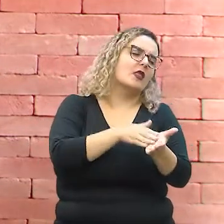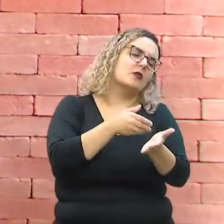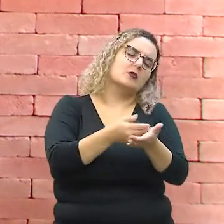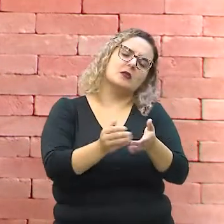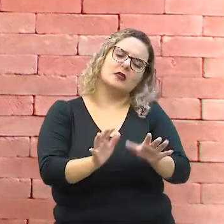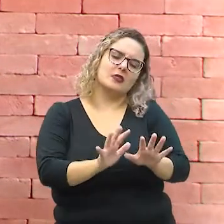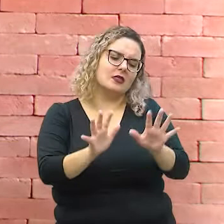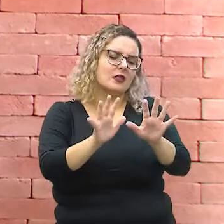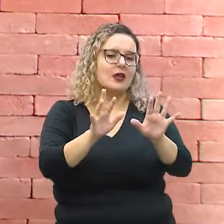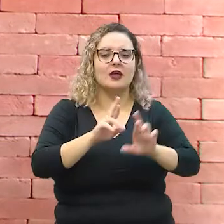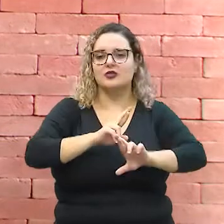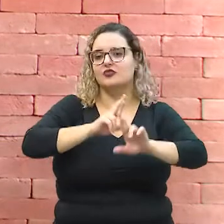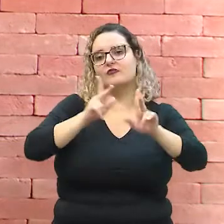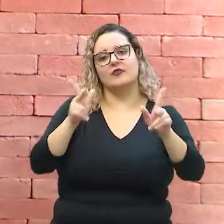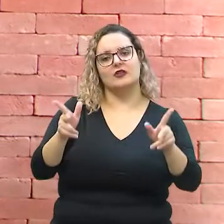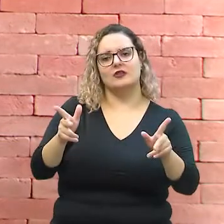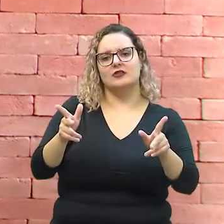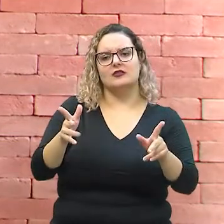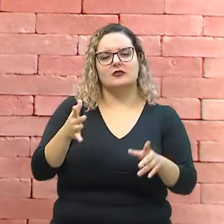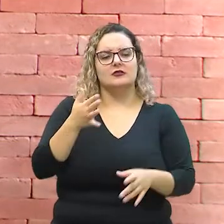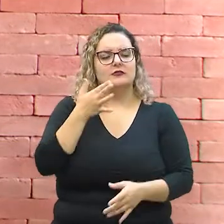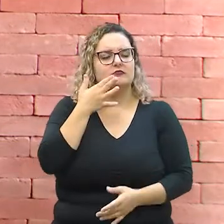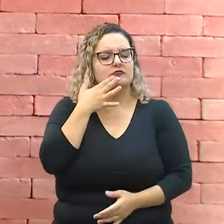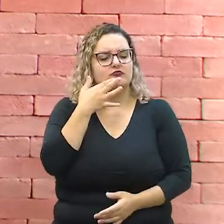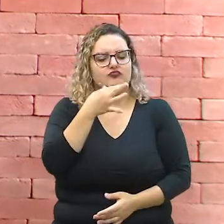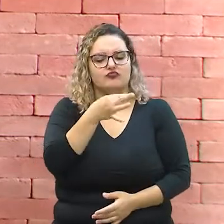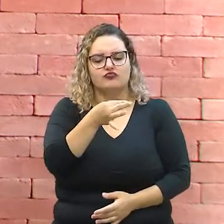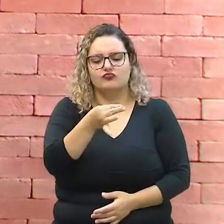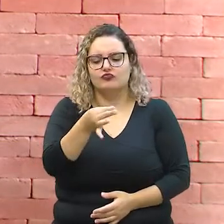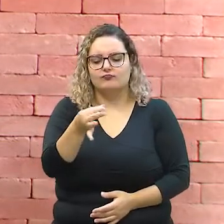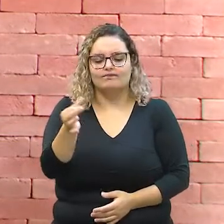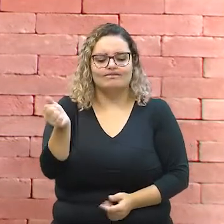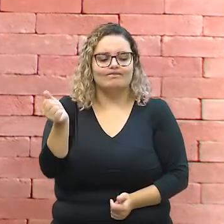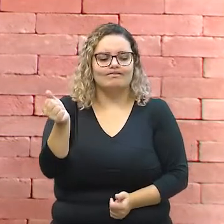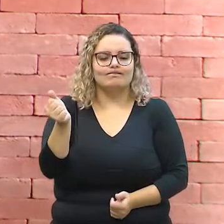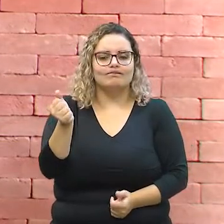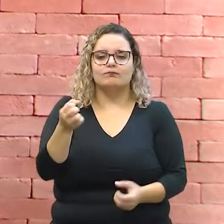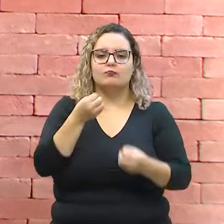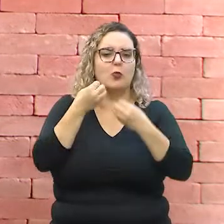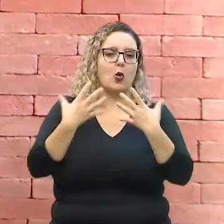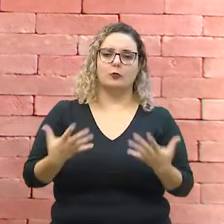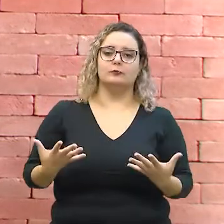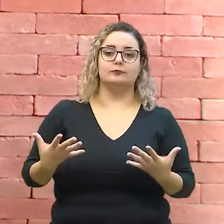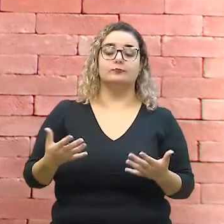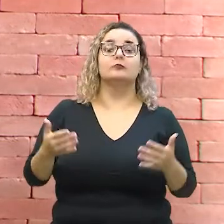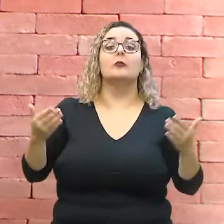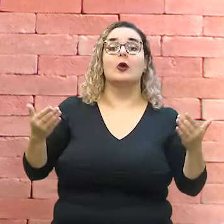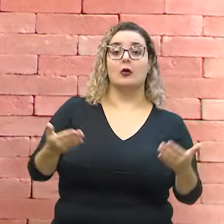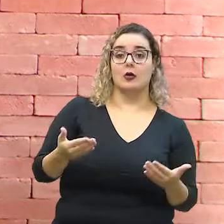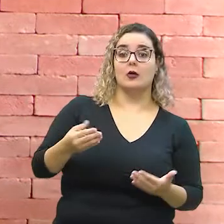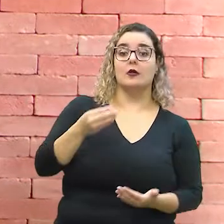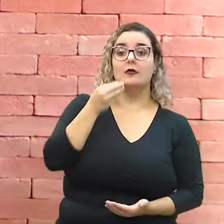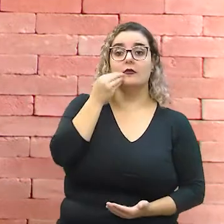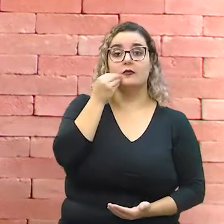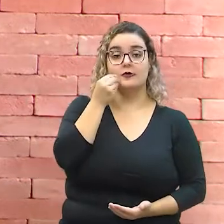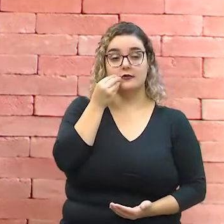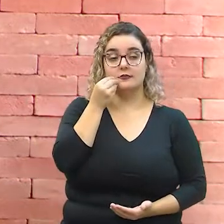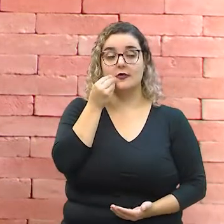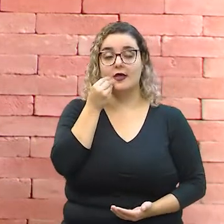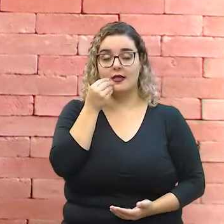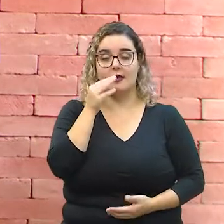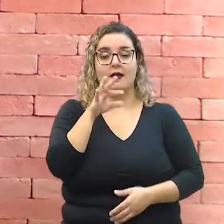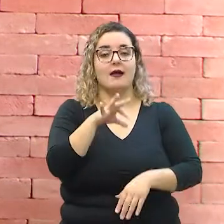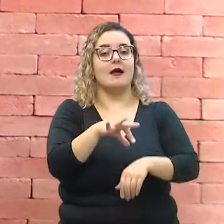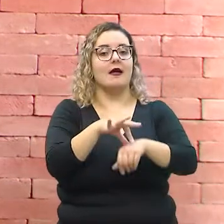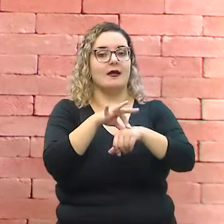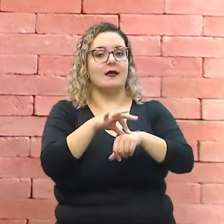especial, né? é diferente, dá totalmente um toque assim, muito bom. E agora eu vou experimentar a carne. E você